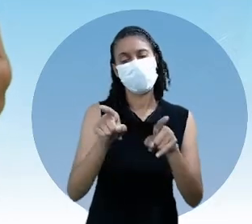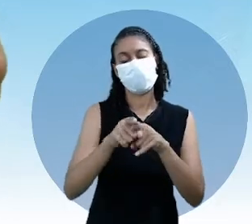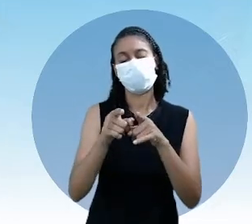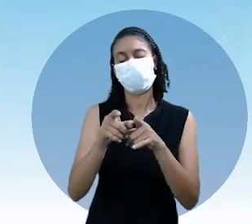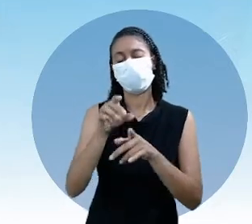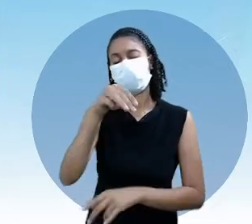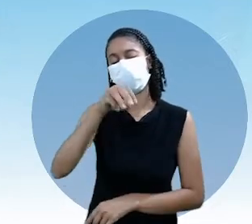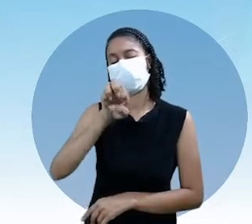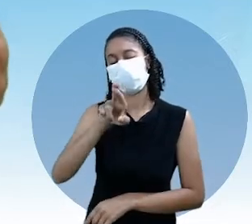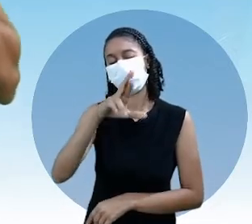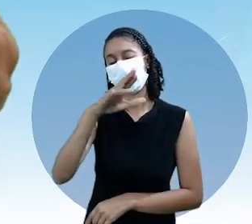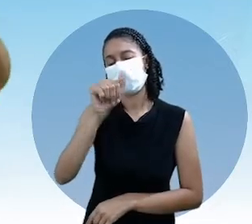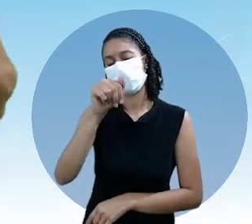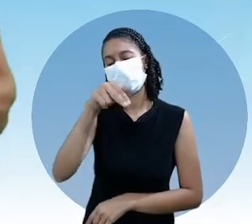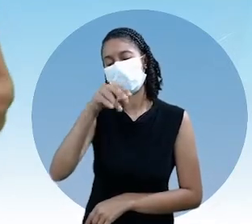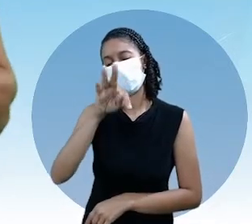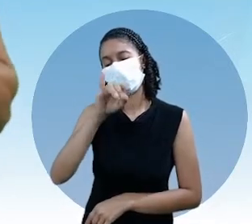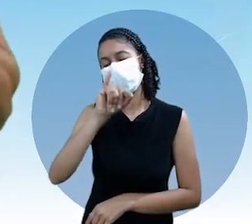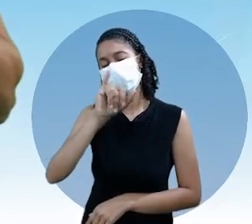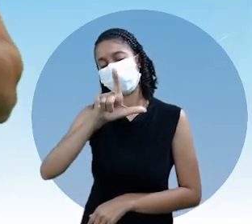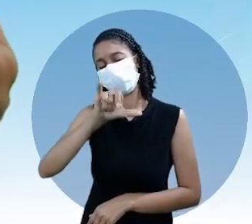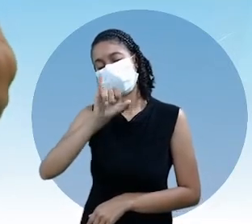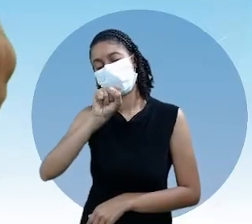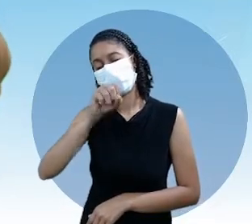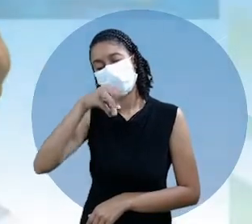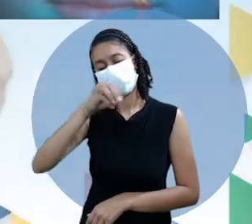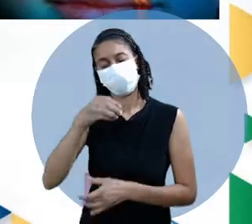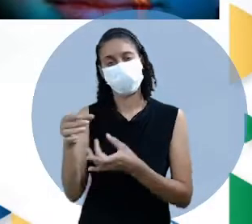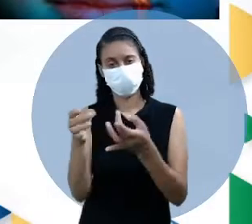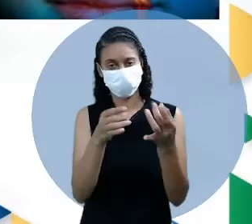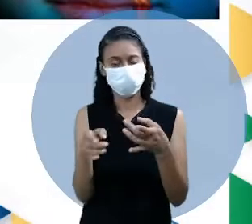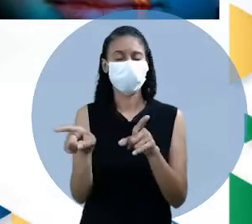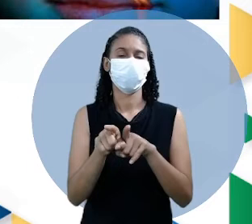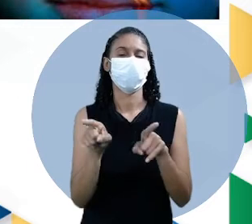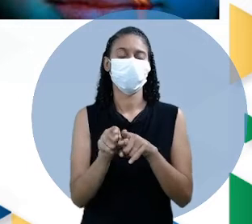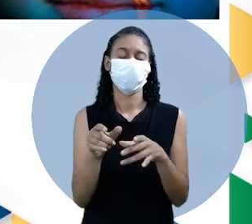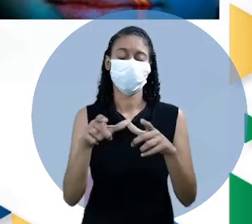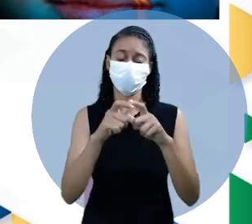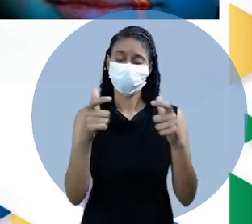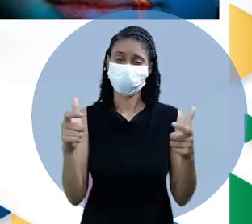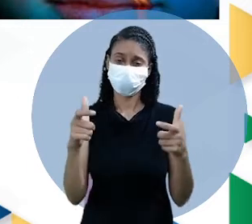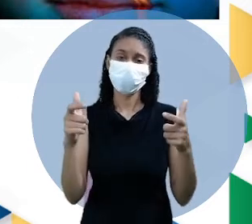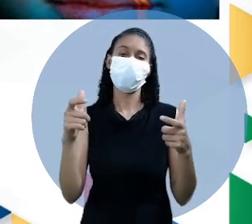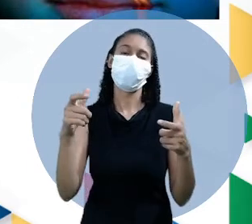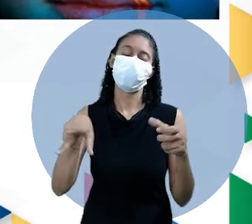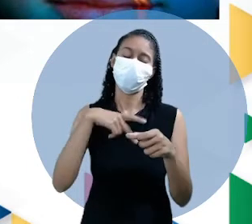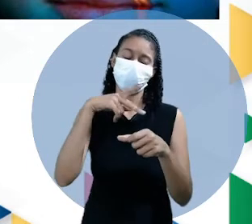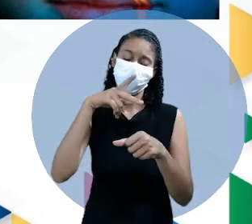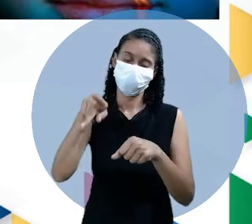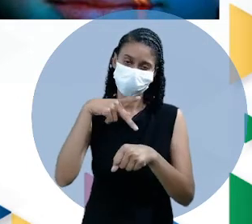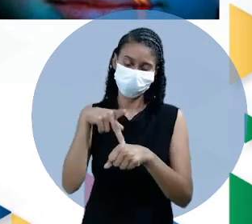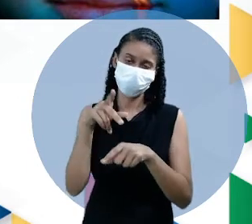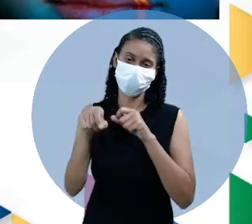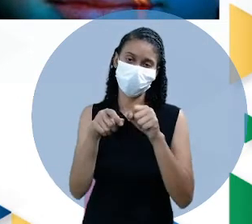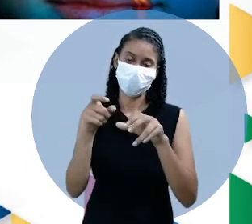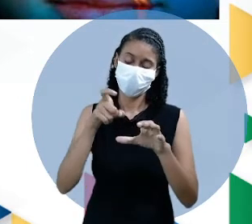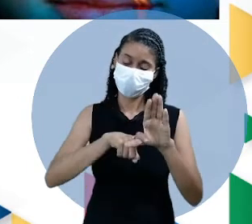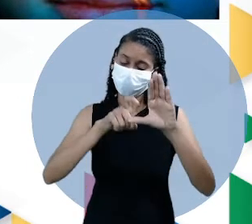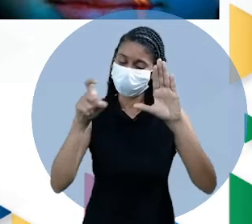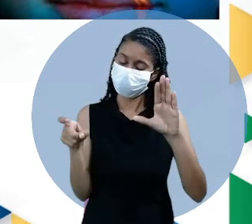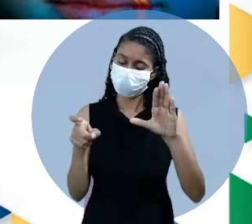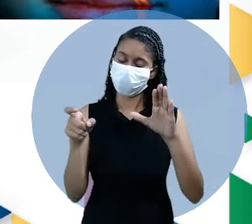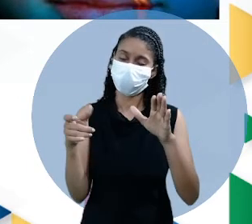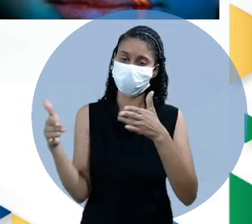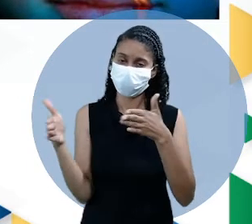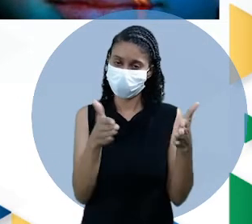um outro ponto comum, como já foi falado, é que a grande maioria, né, desses países eles vão ficar independentes na mesma época, né,